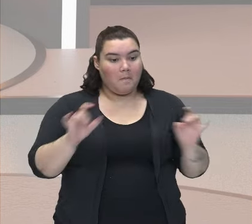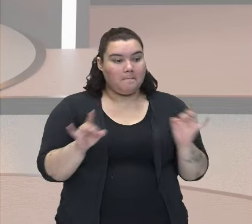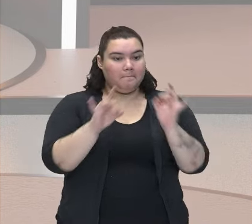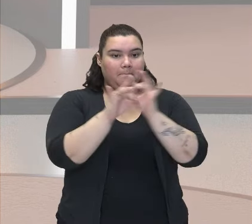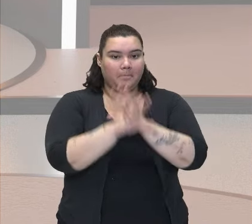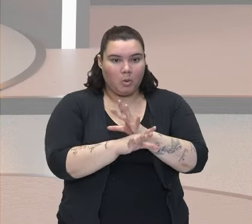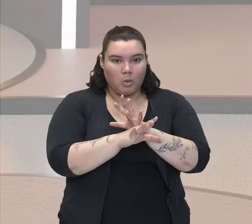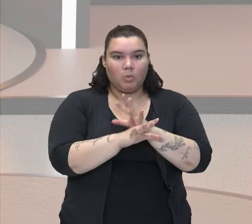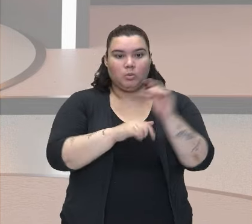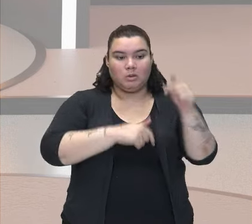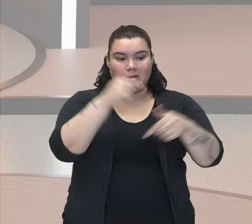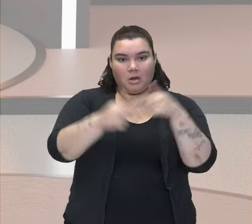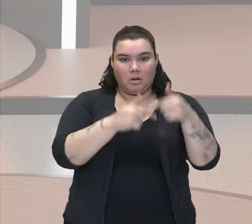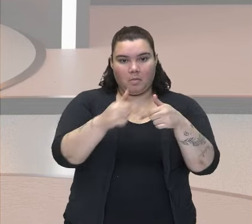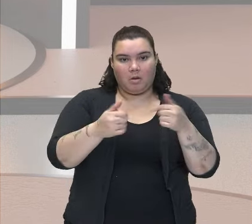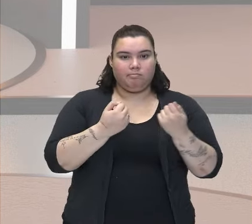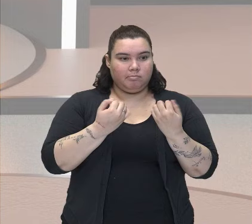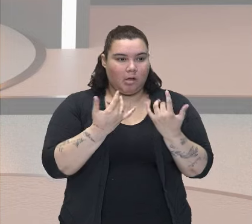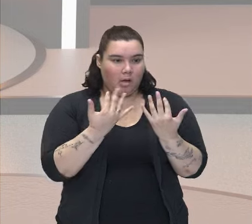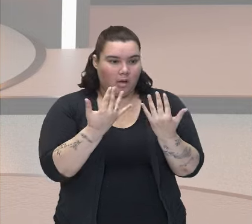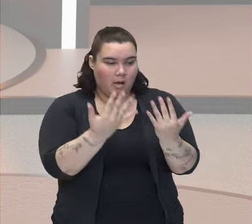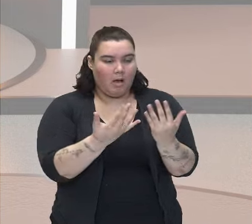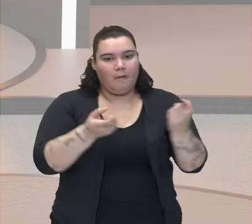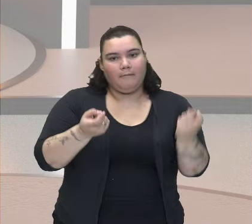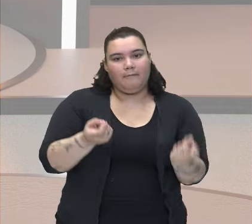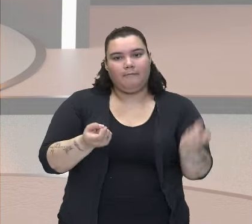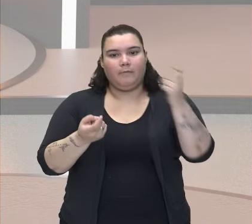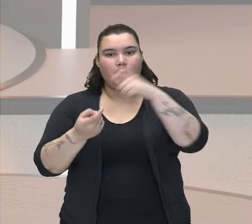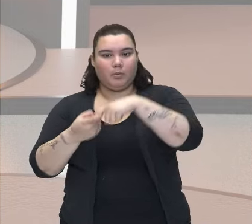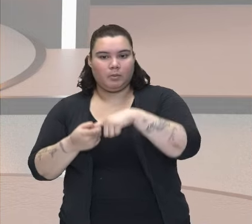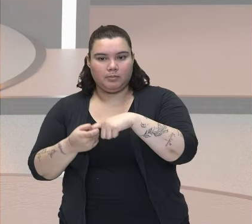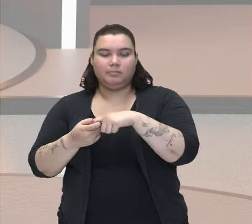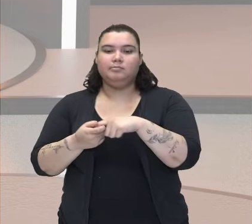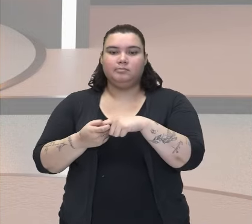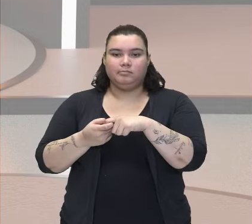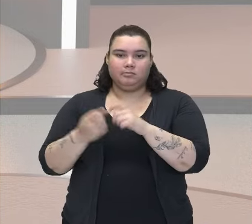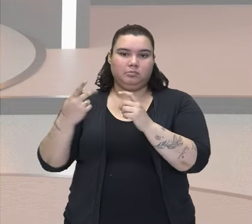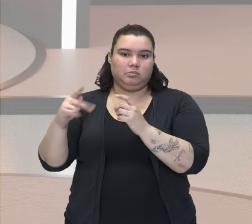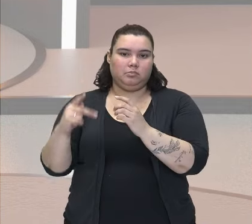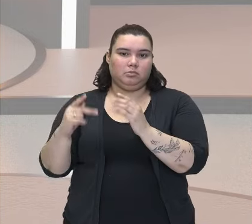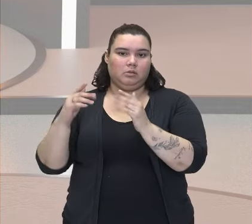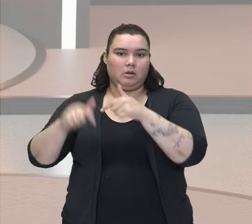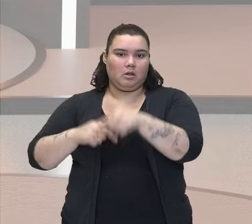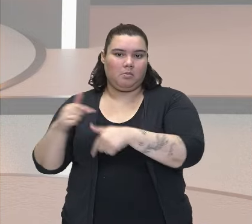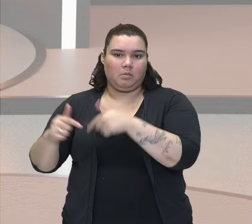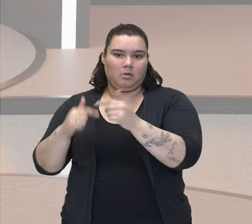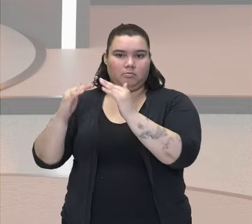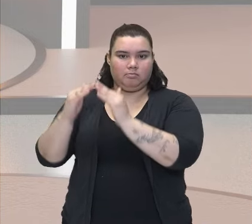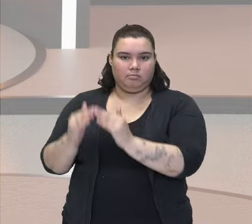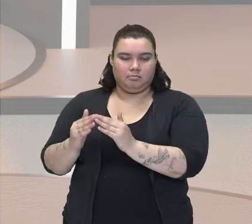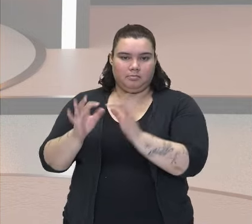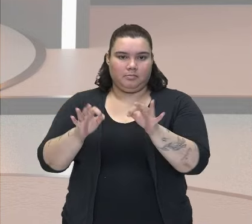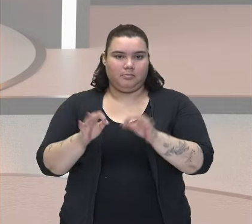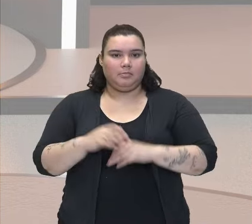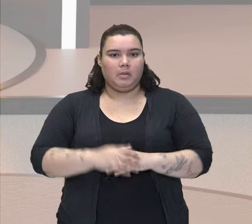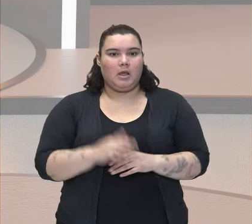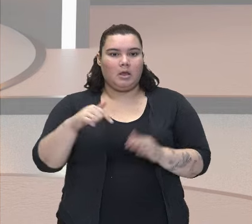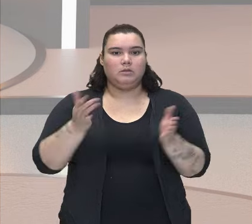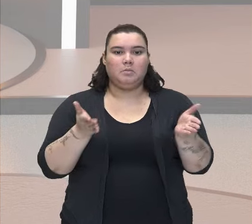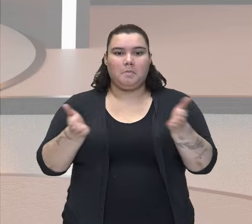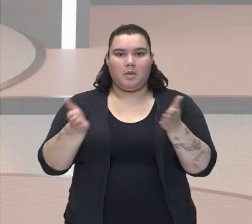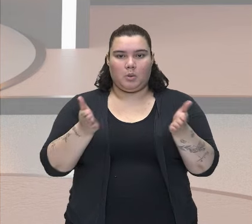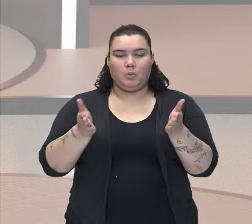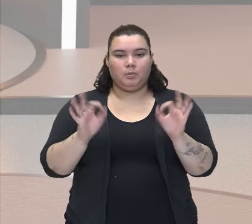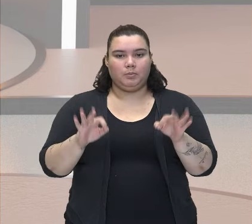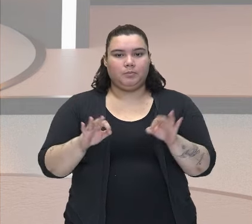acaba, né? Tendo cultivo, tendo a criação, eles voltam para o seu local de origem através desse término de